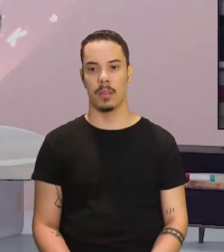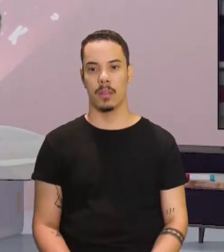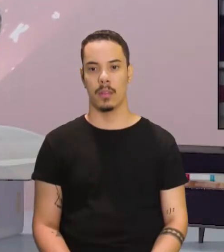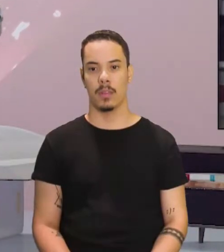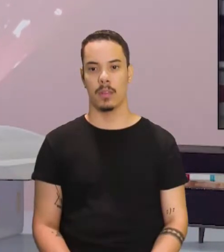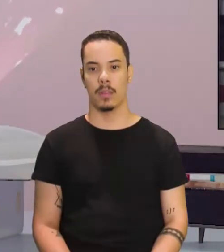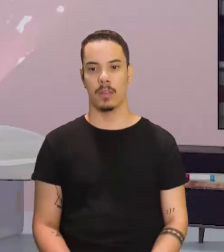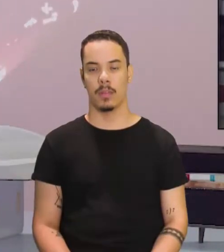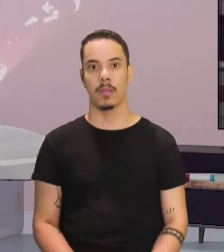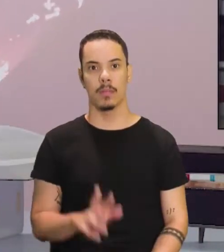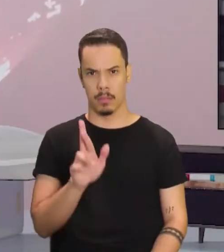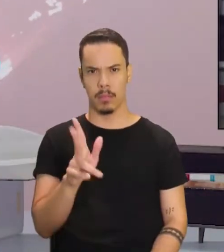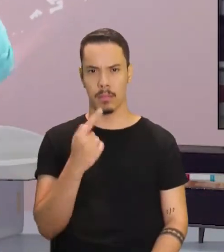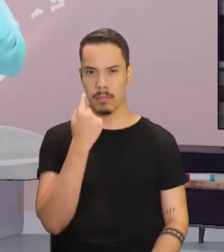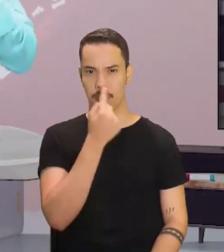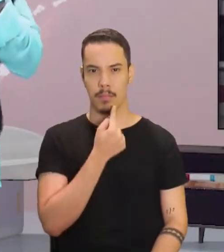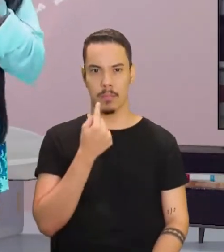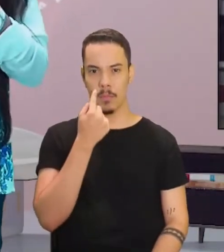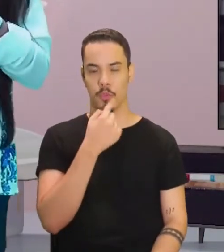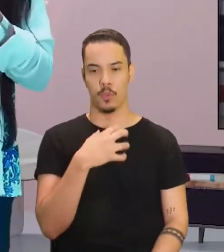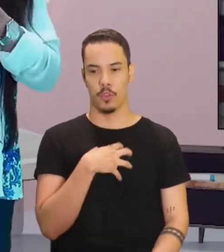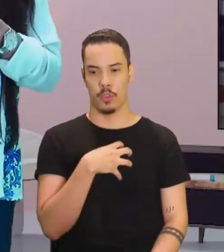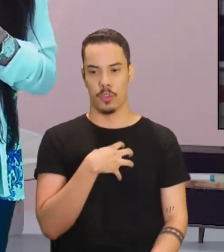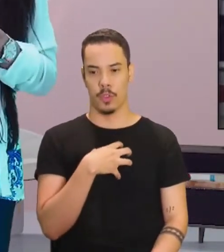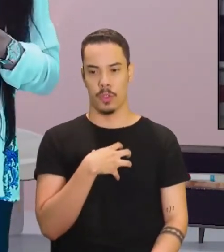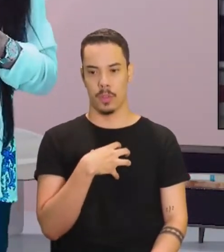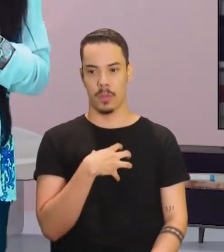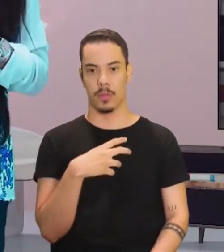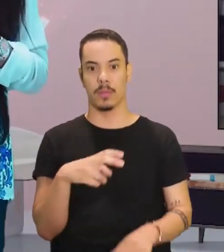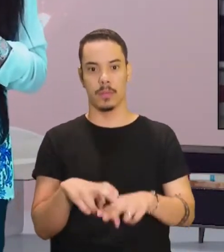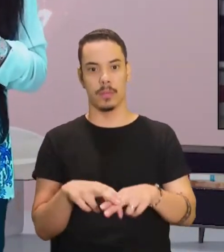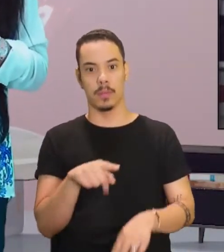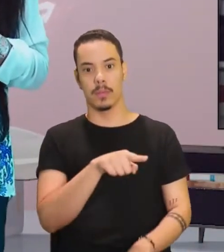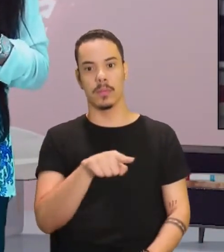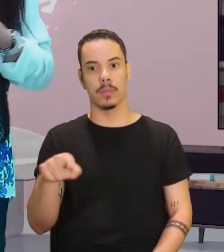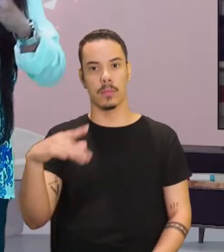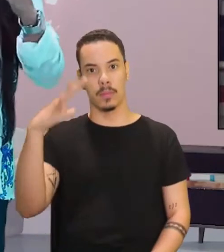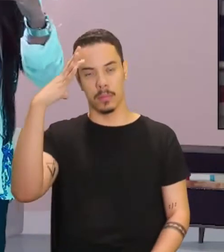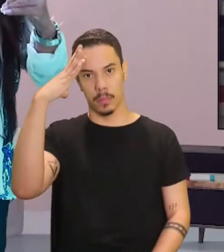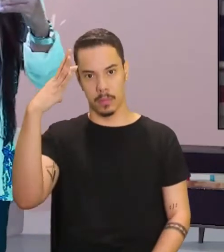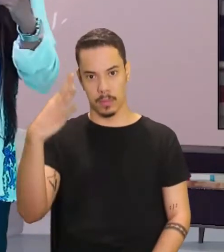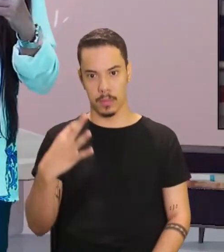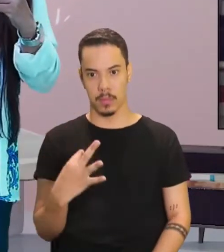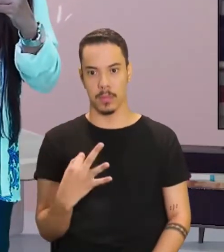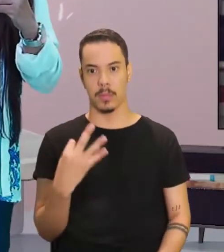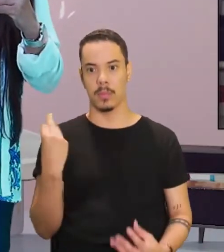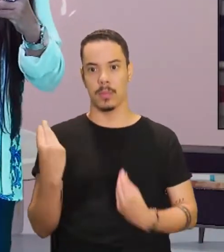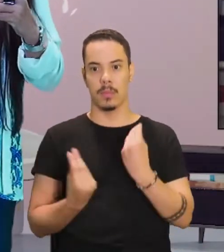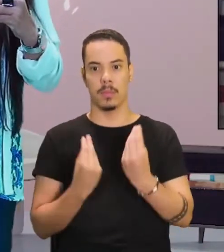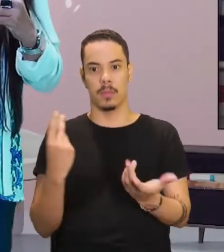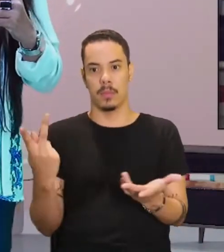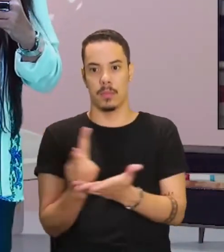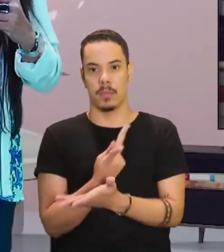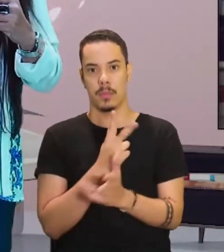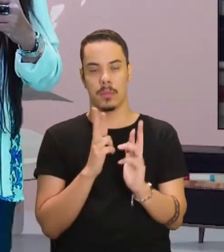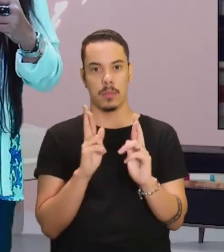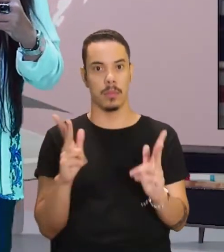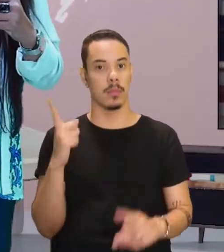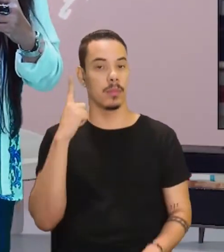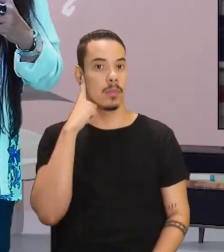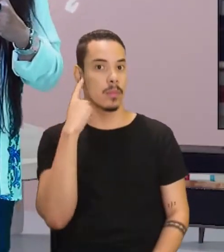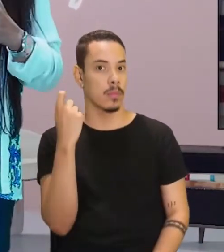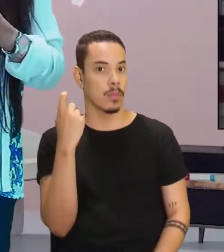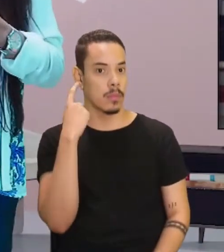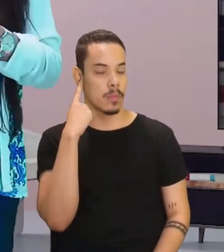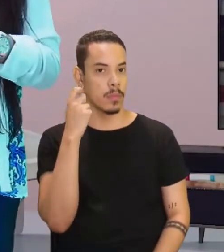Viu só? Diferente, né? Então, para você compreender essa questão da diferença, som,